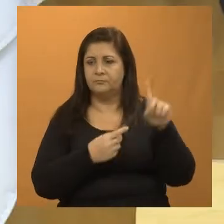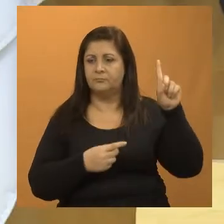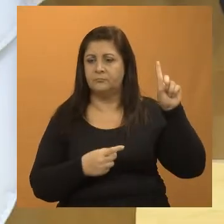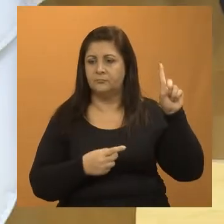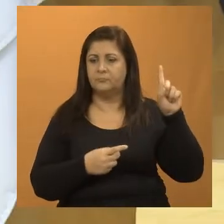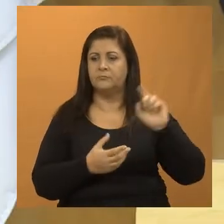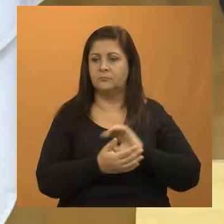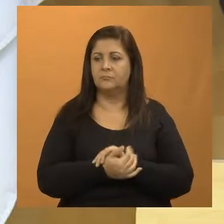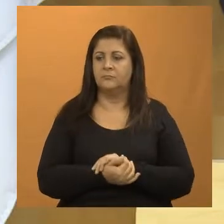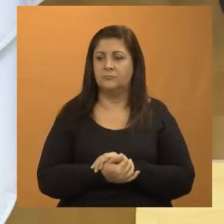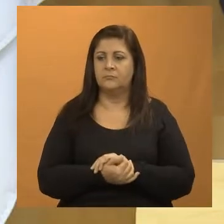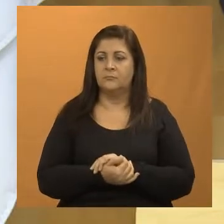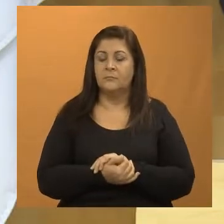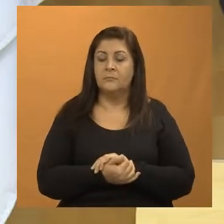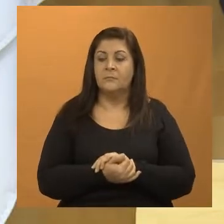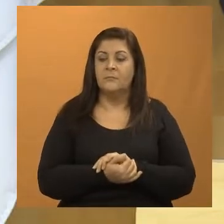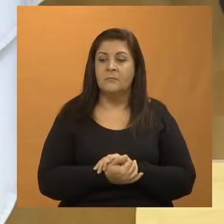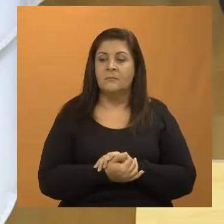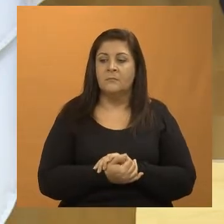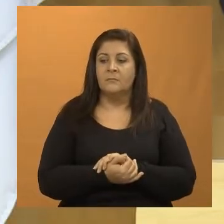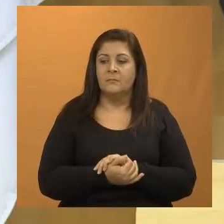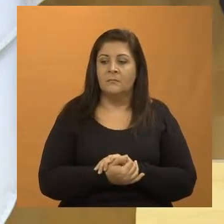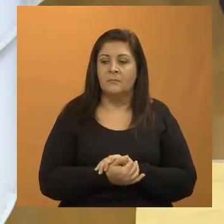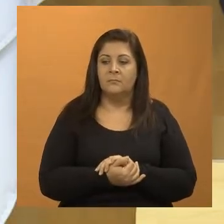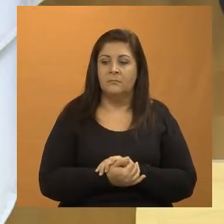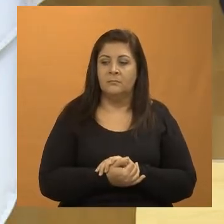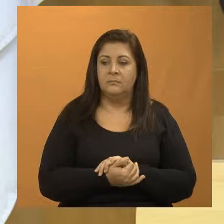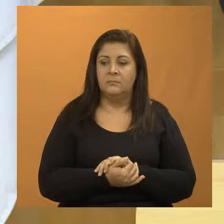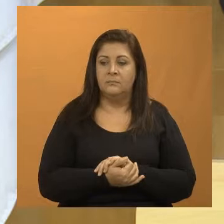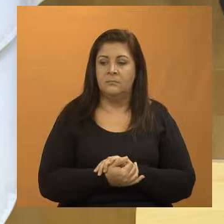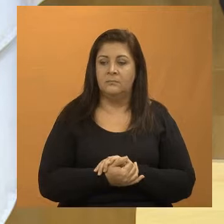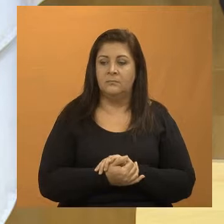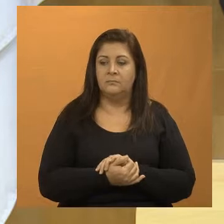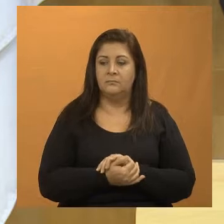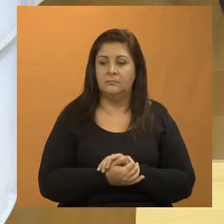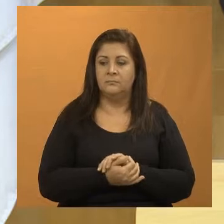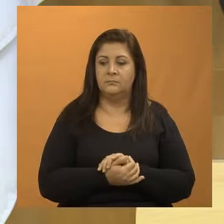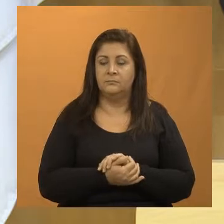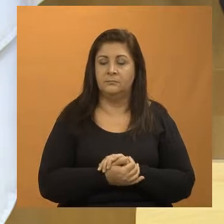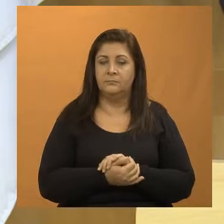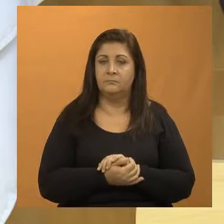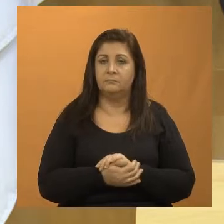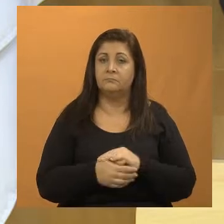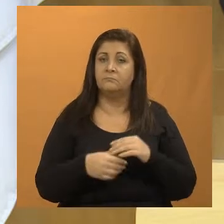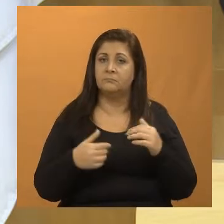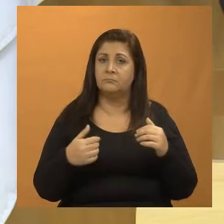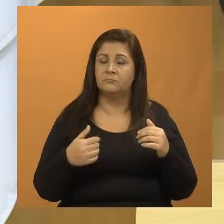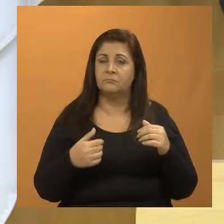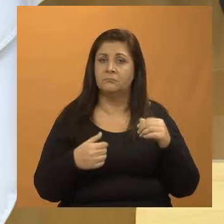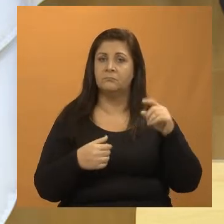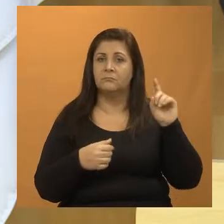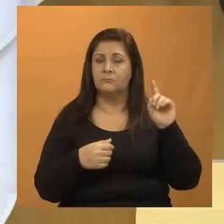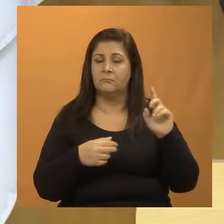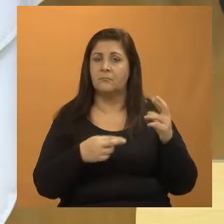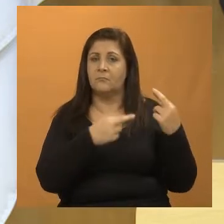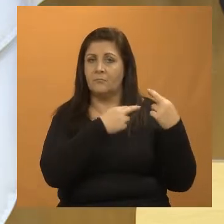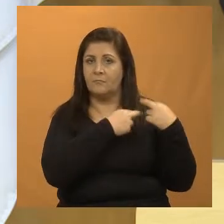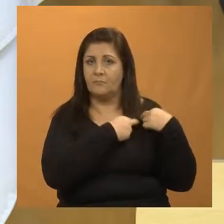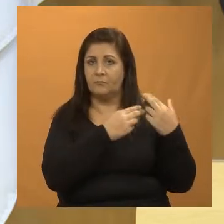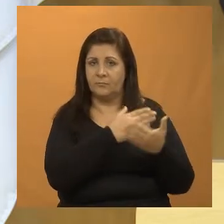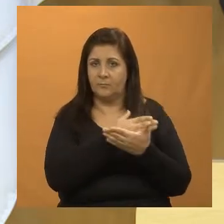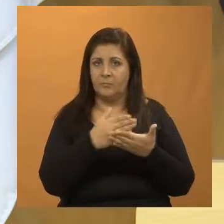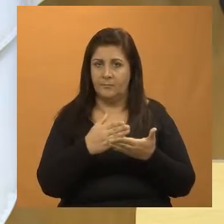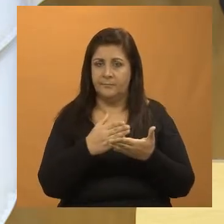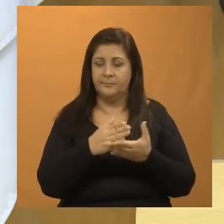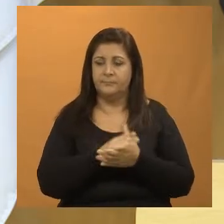me neguei a dar informação sobre o estádio. Tá? Então, quando assumimos o estádio, ele apresentava as seguintes